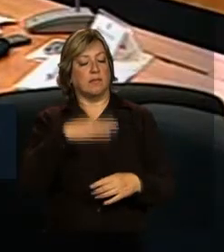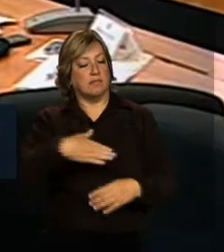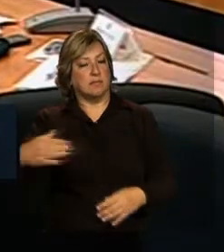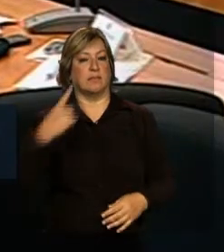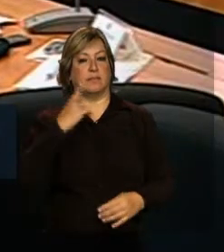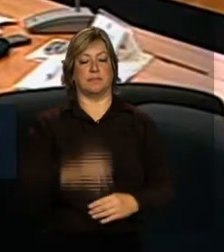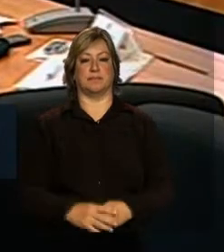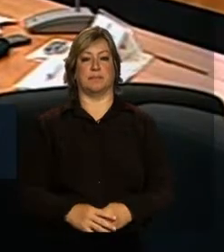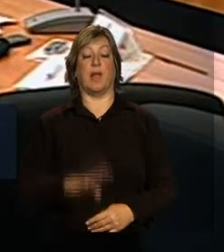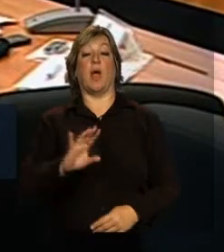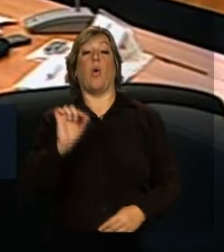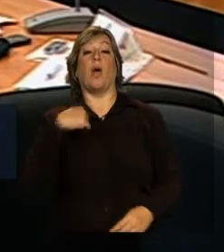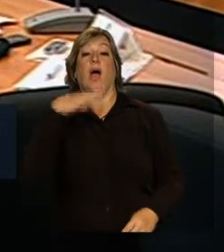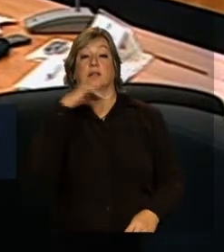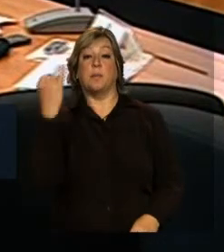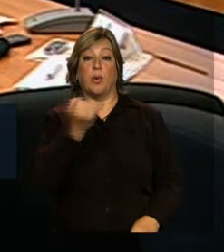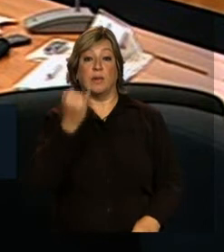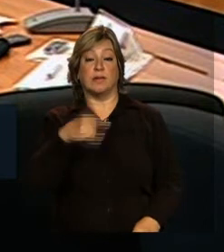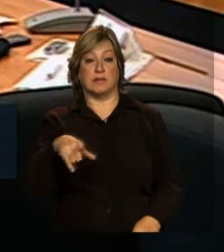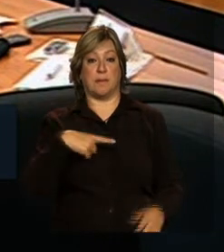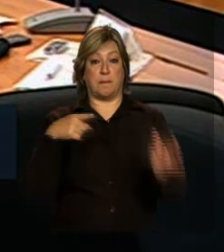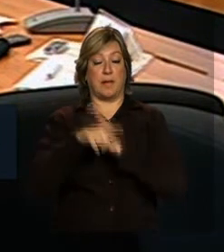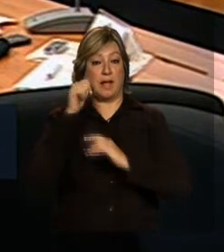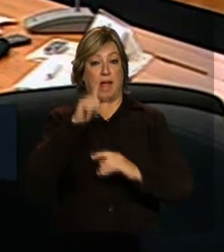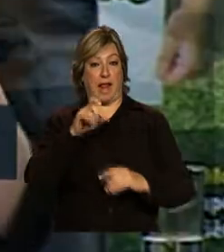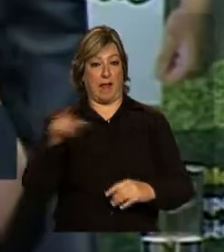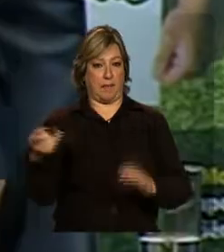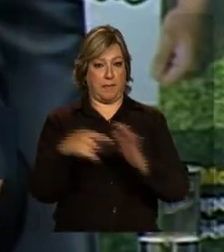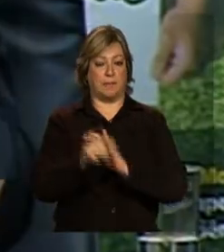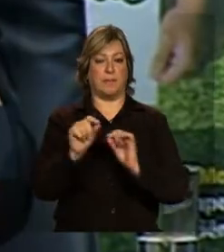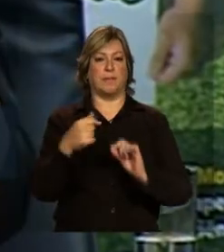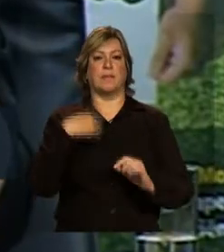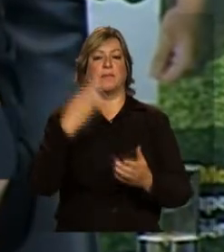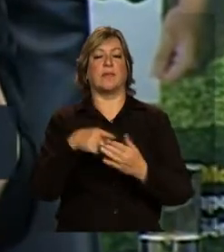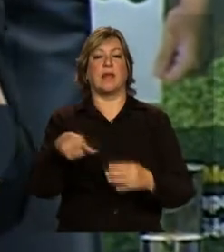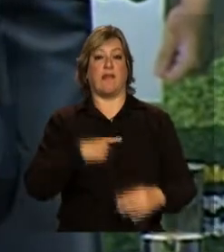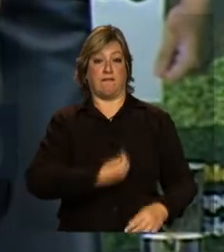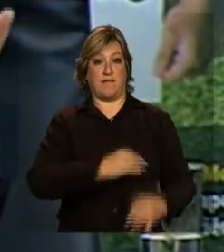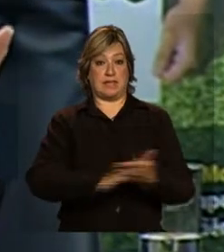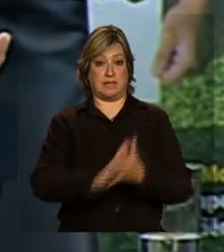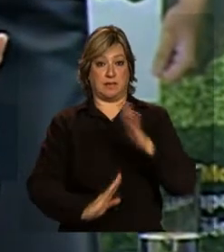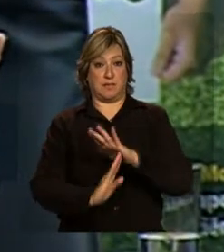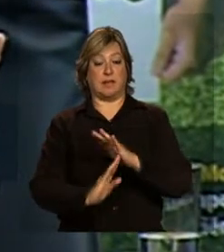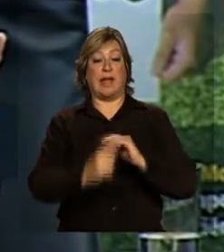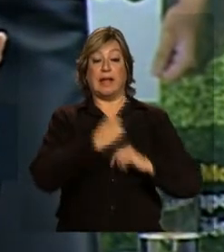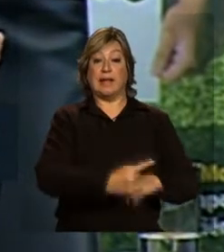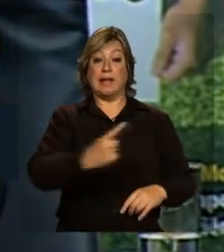na pergunta da Neila é que a gente perceba que o Viver Sem Limite é um plano em que cada uma das ações está encadeada à